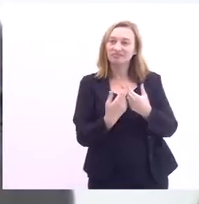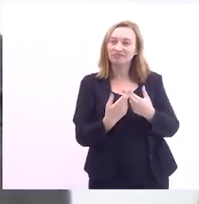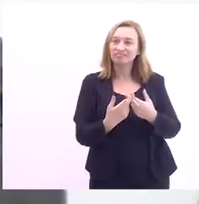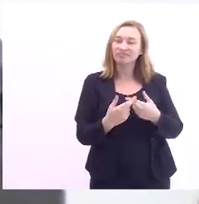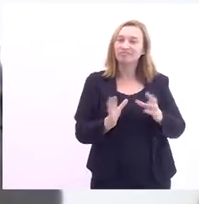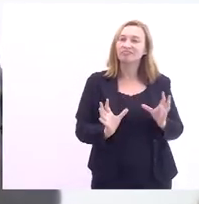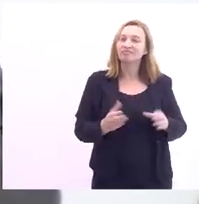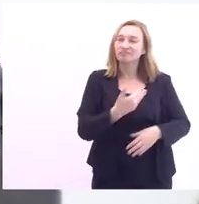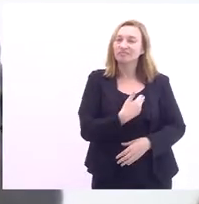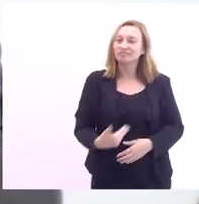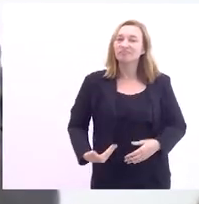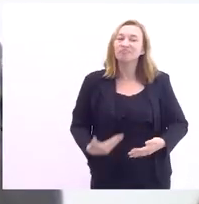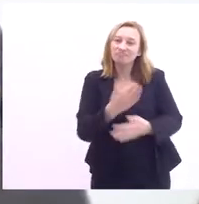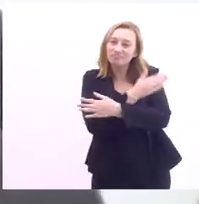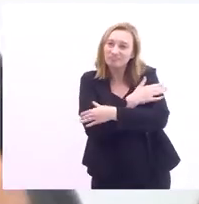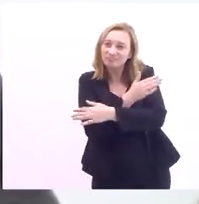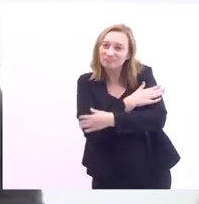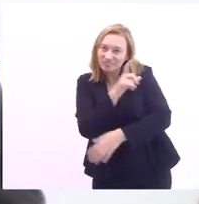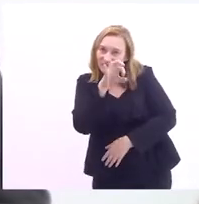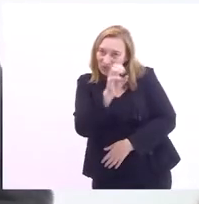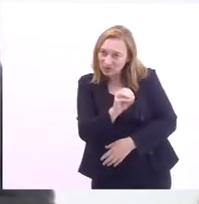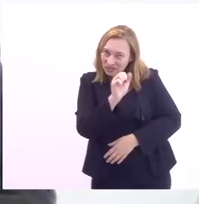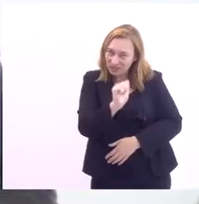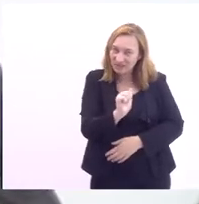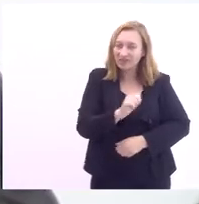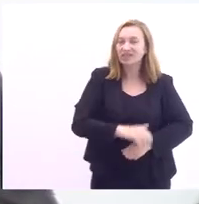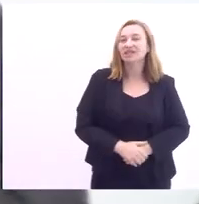abraço para o Leônidas Cristino.